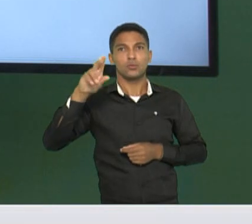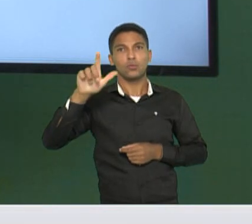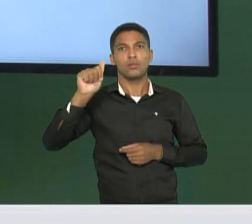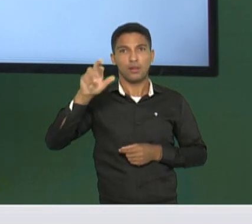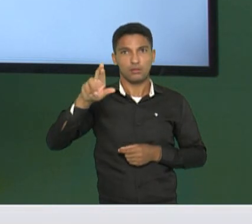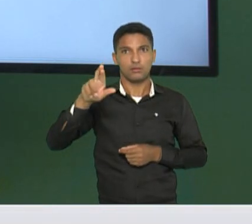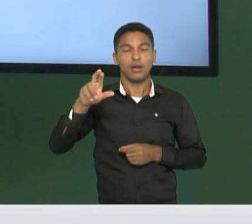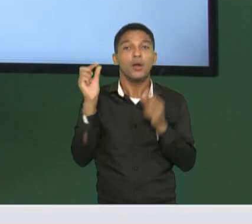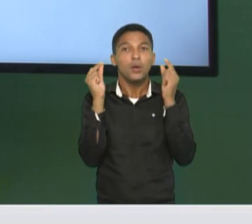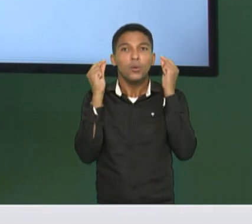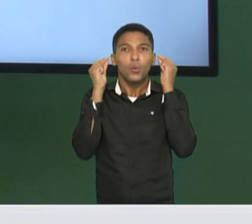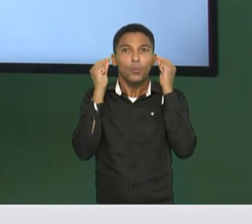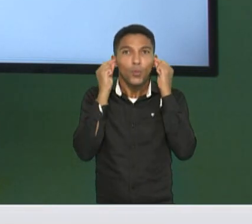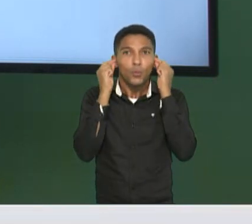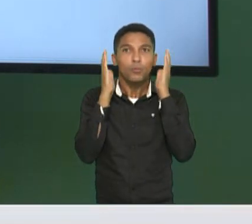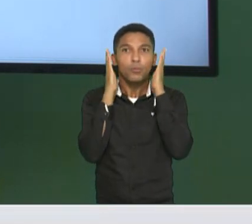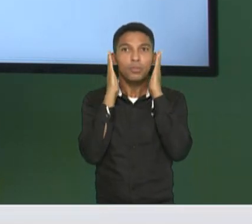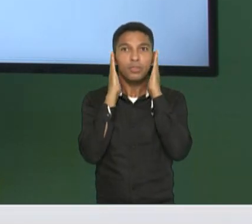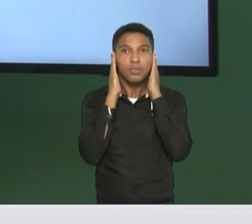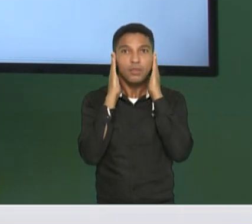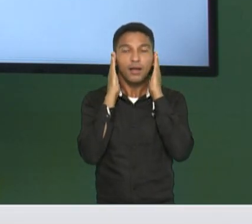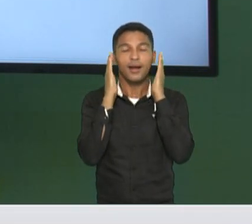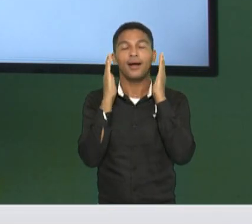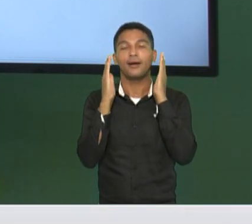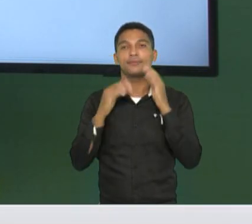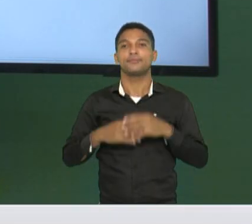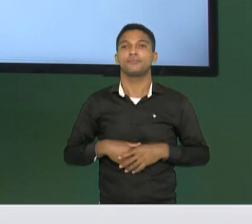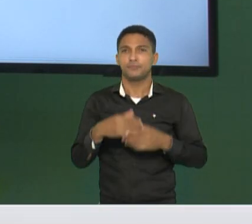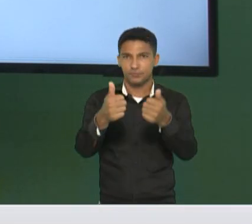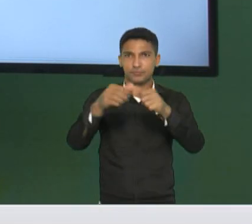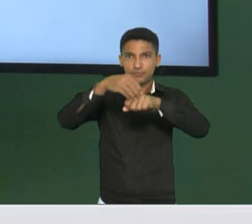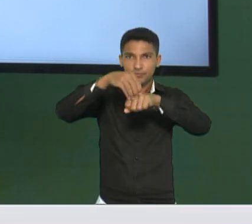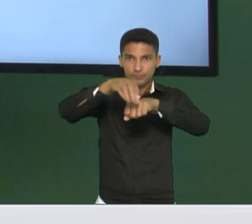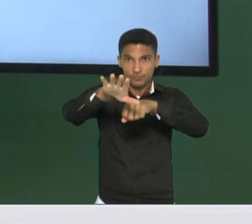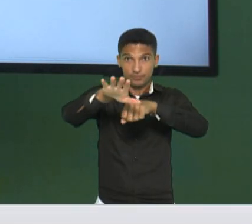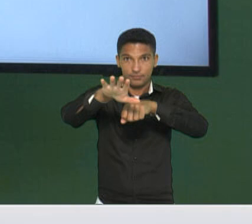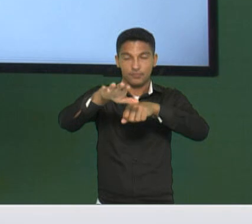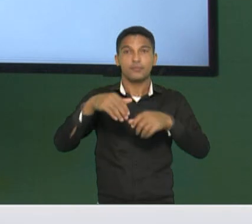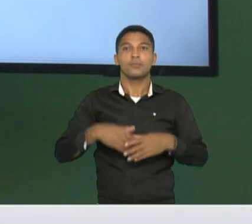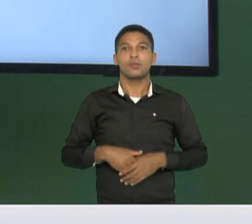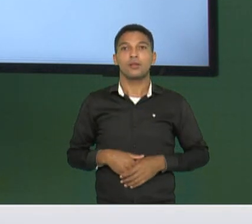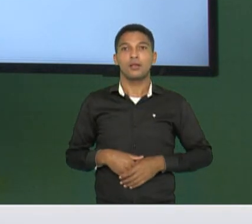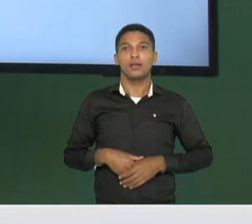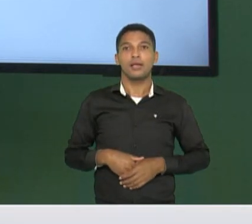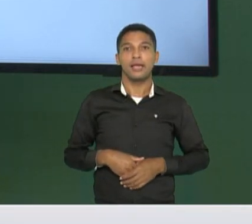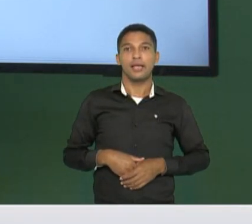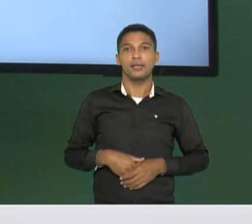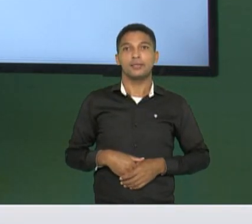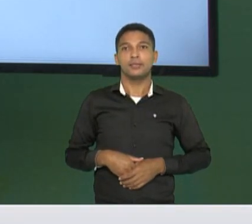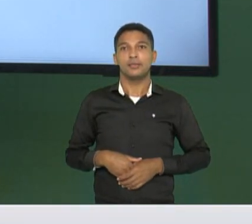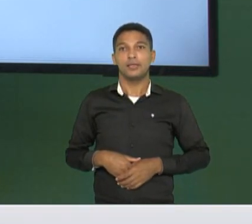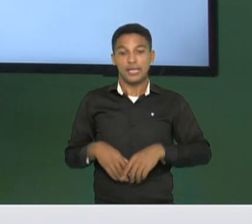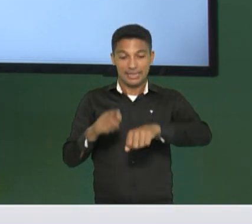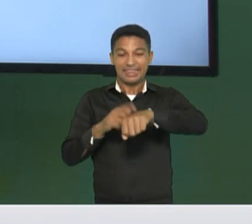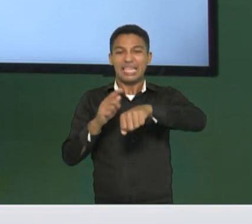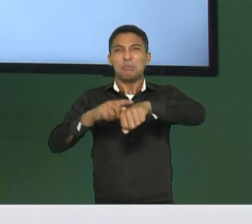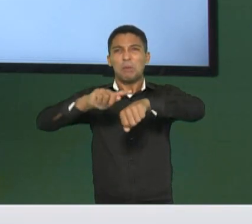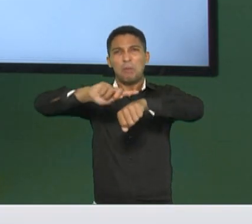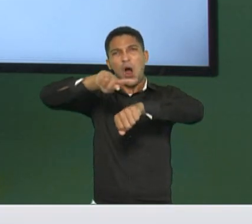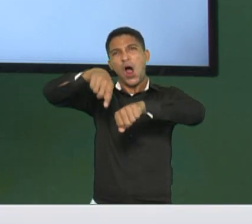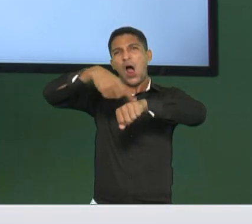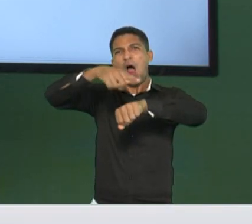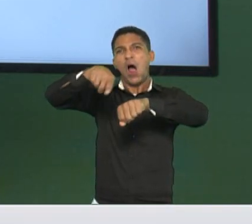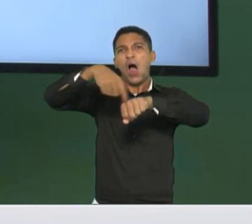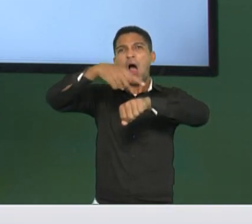expostos, ok? Entendeu? Pegou a dica? Isso é bem importante, hein? Você não vai ficar jovenzinho para sempre. Nós